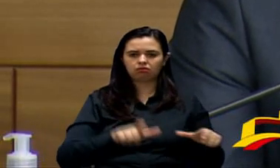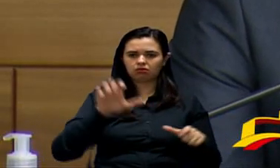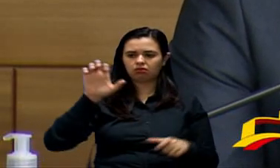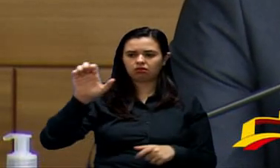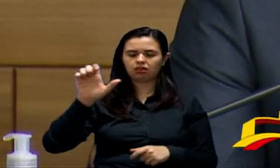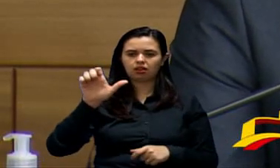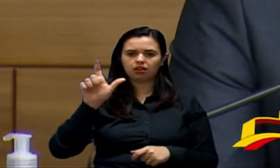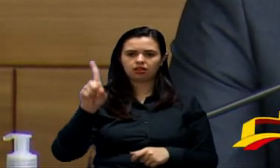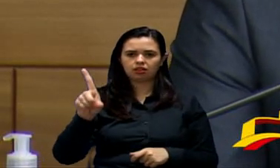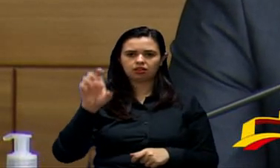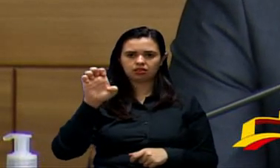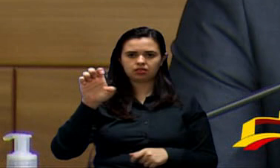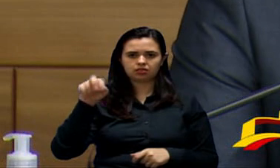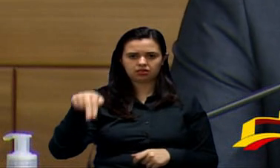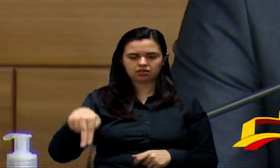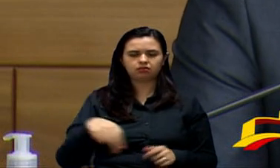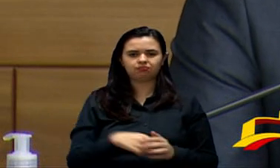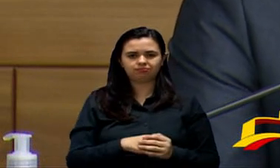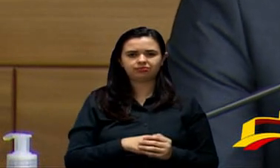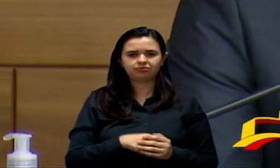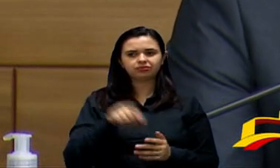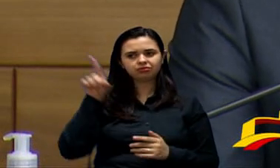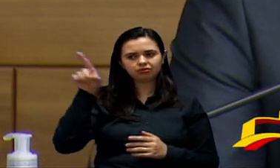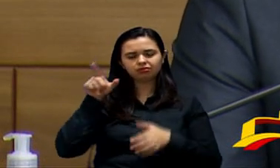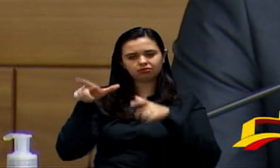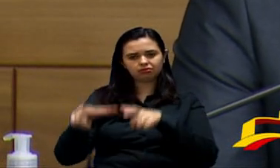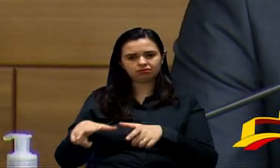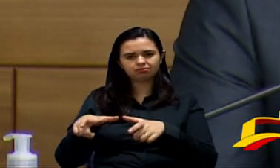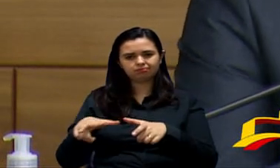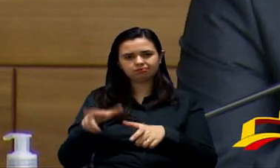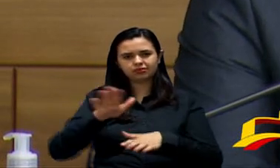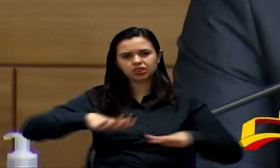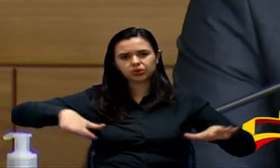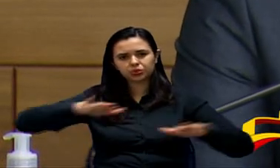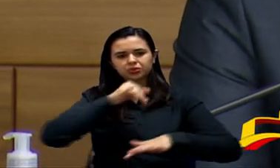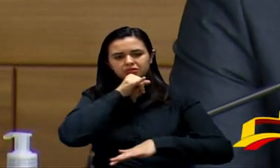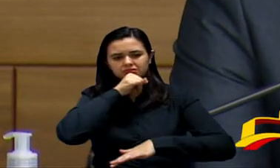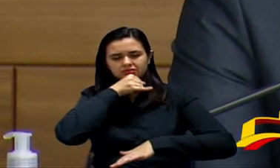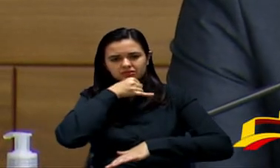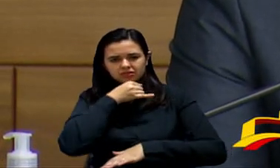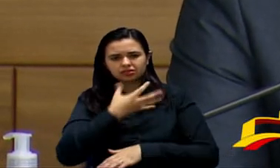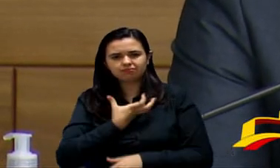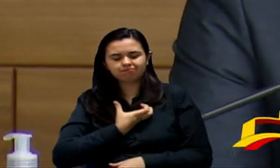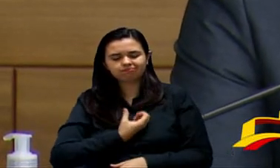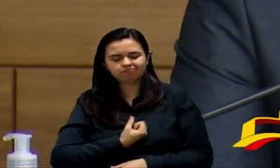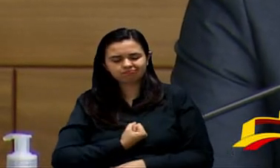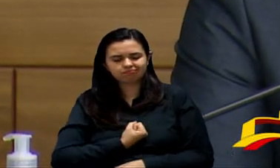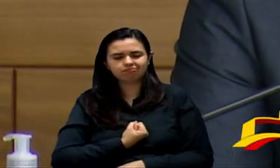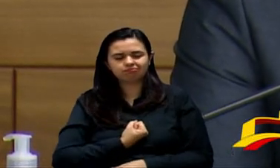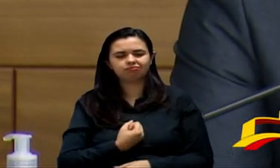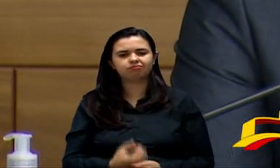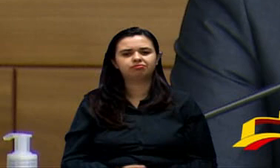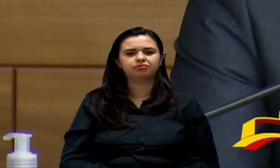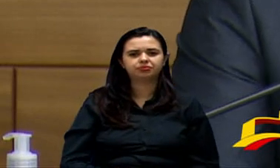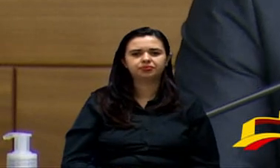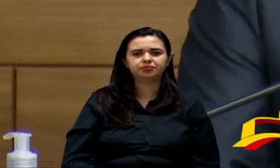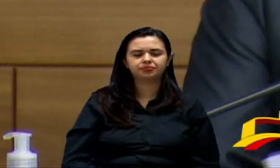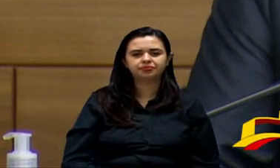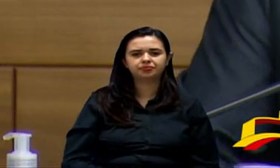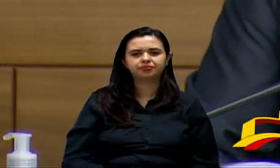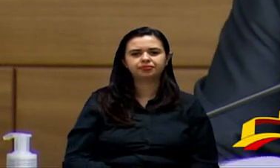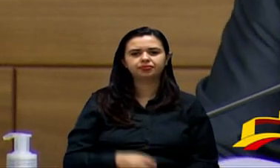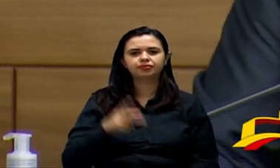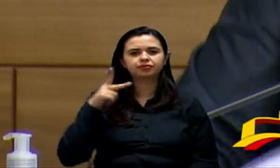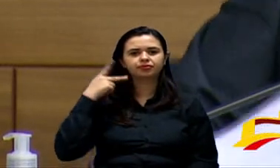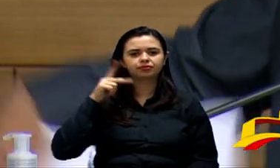também sente muito, né, a morte dela, da nossa amiga senhora Elvira Cassiatori Trajano de Souza,